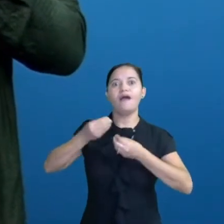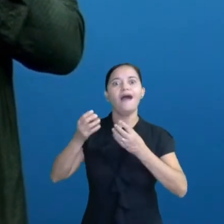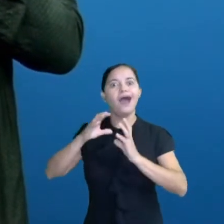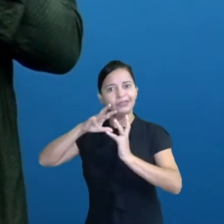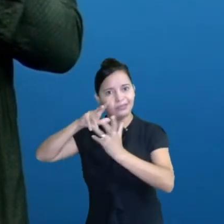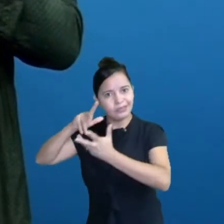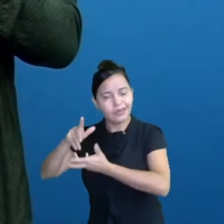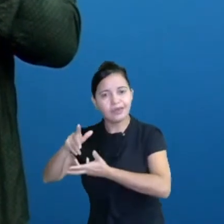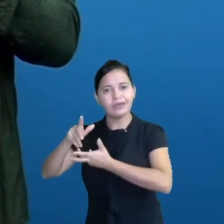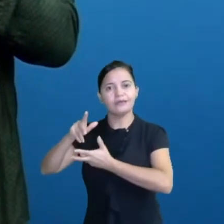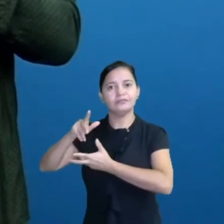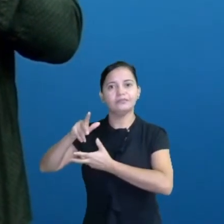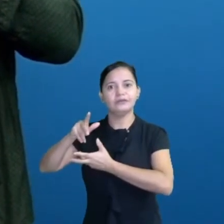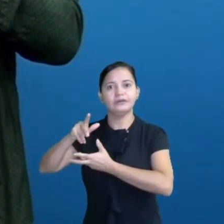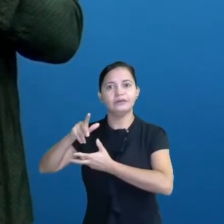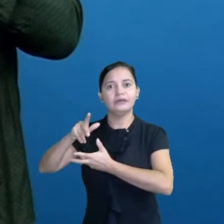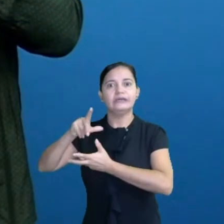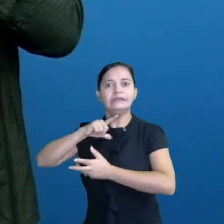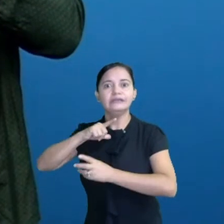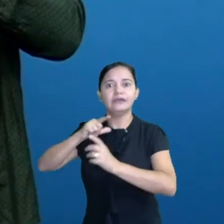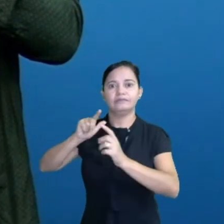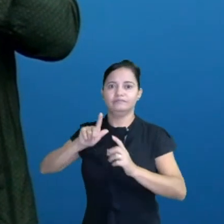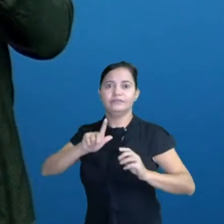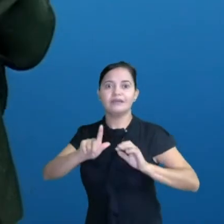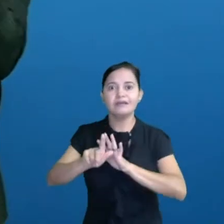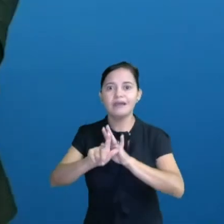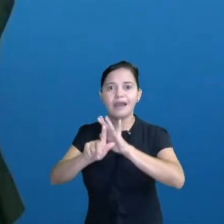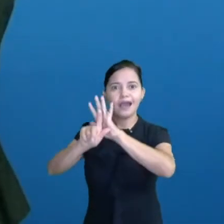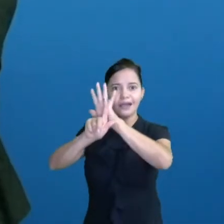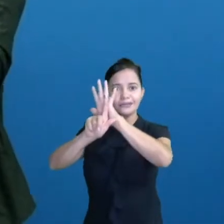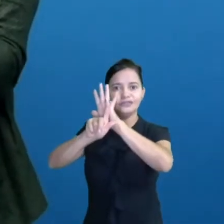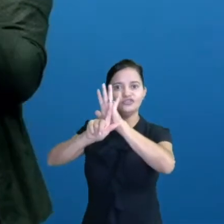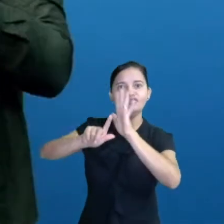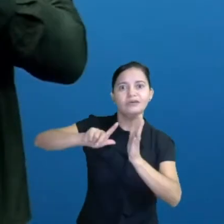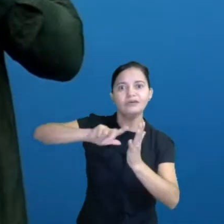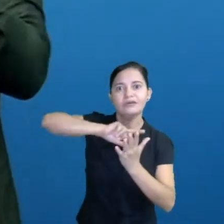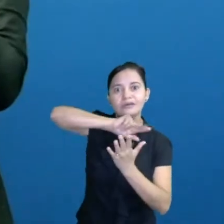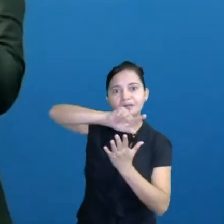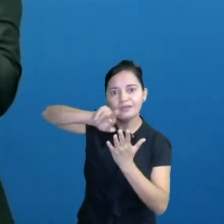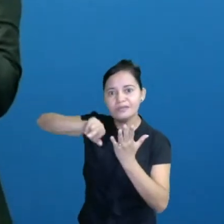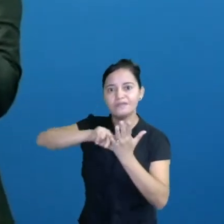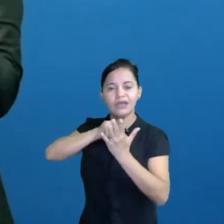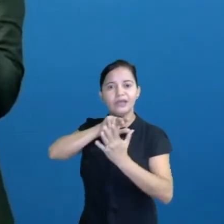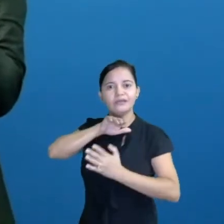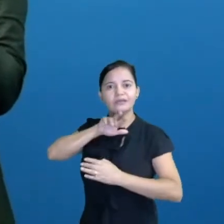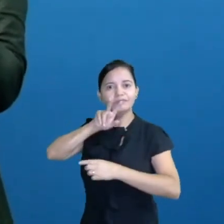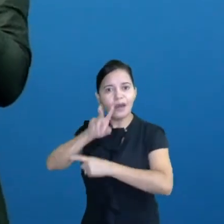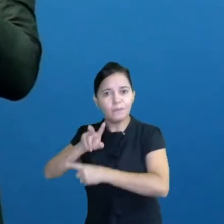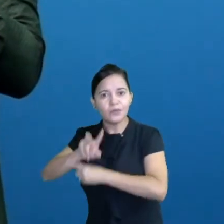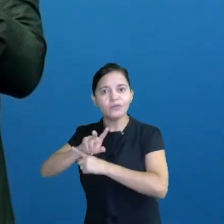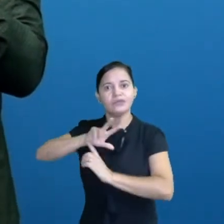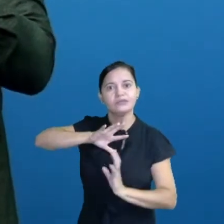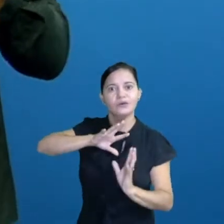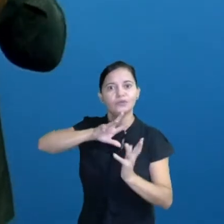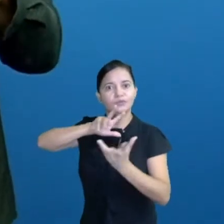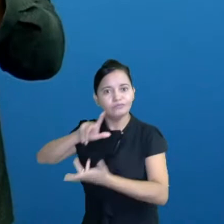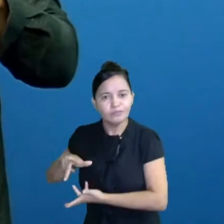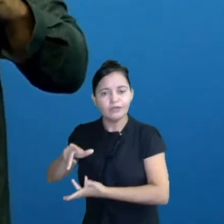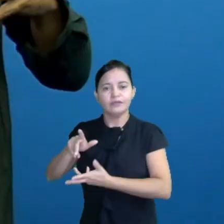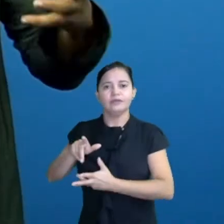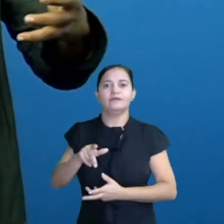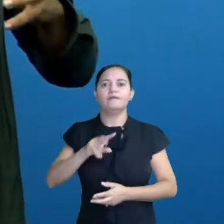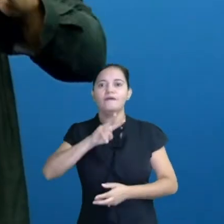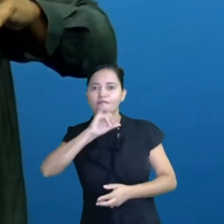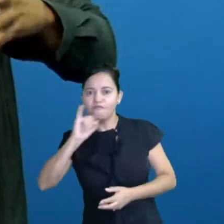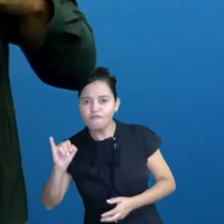chama de... que tem uma relação geogênese. A gente percebe claramente que ele vai otimizar,